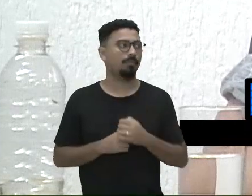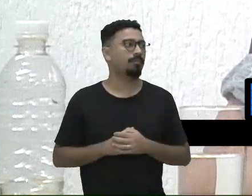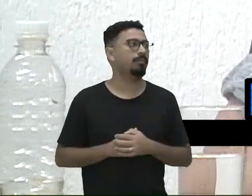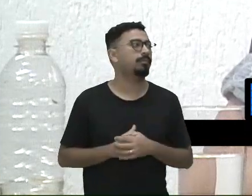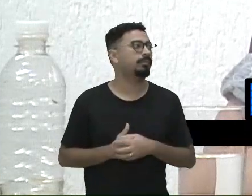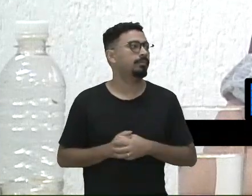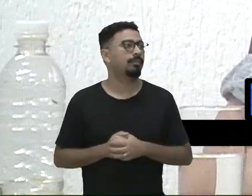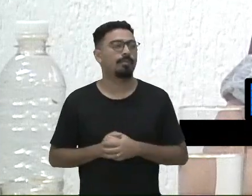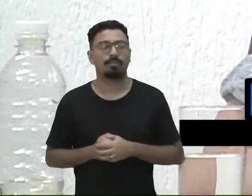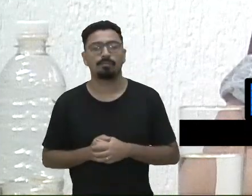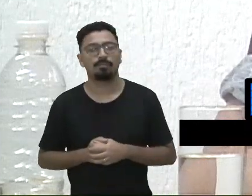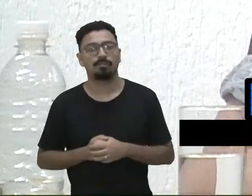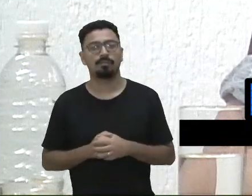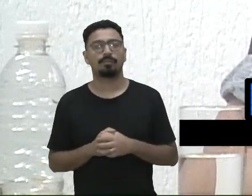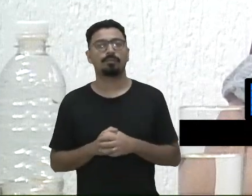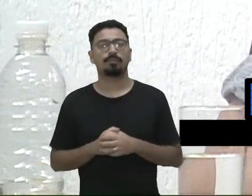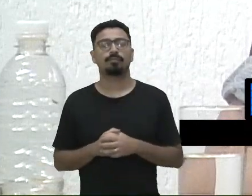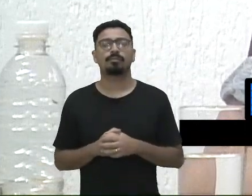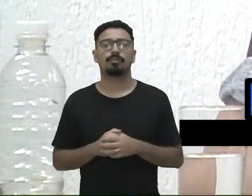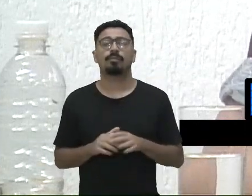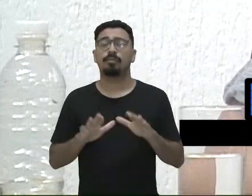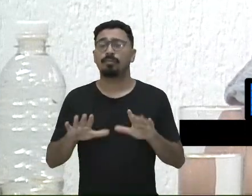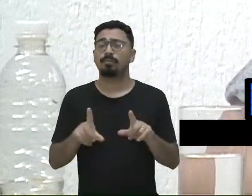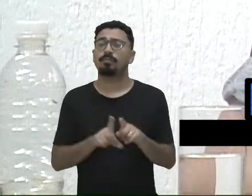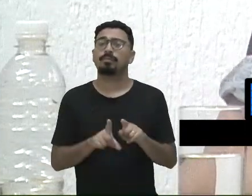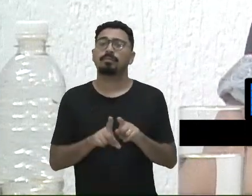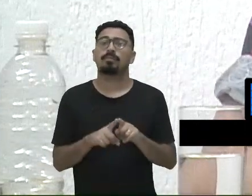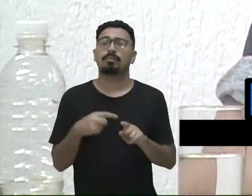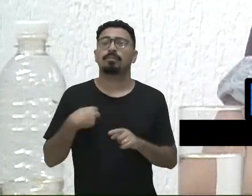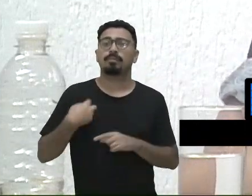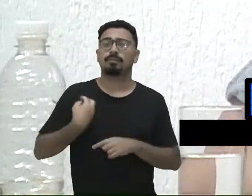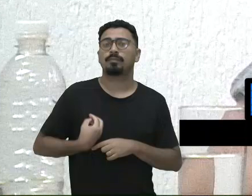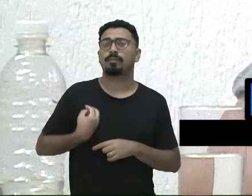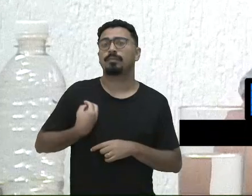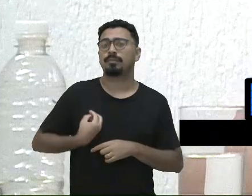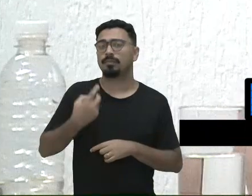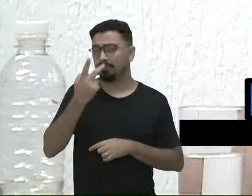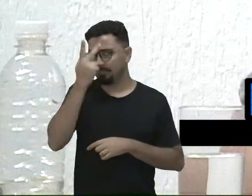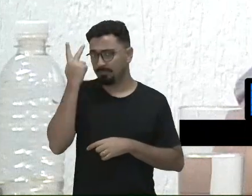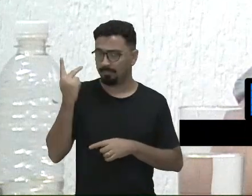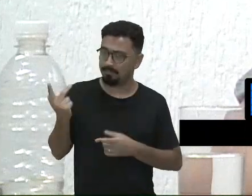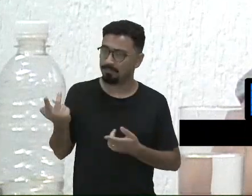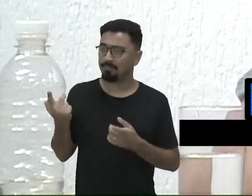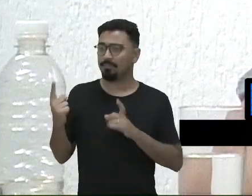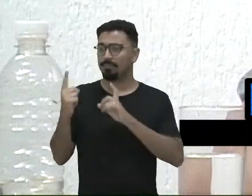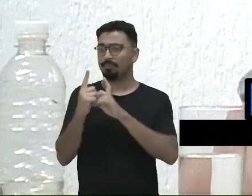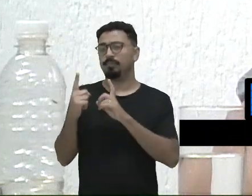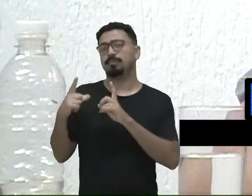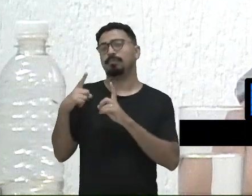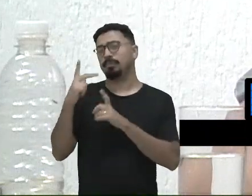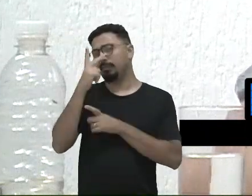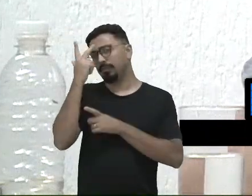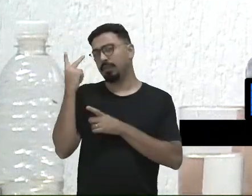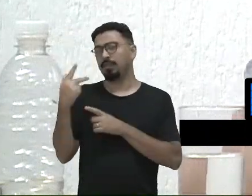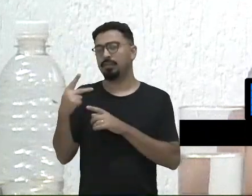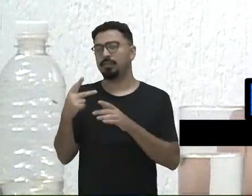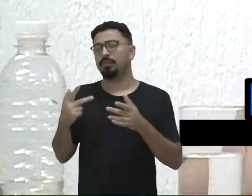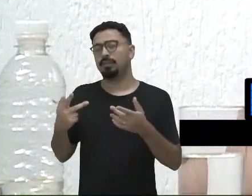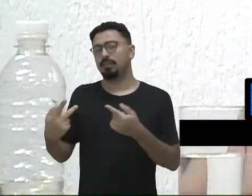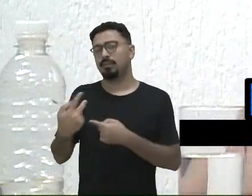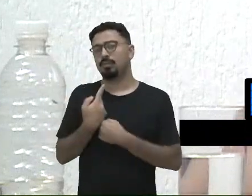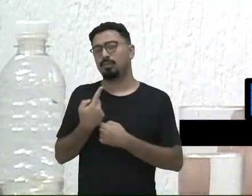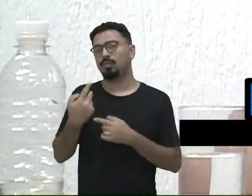Mas, ao mesmo tempo, que eu vivo com os meus usuários, com os pacientes que procuram um serviço. Sim,